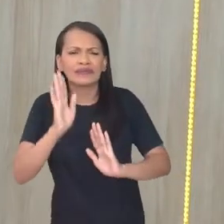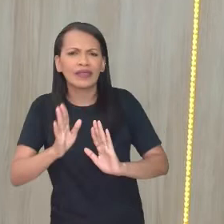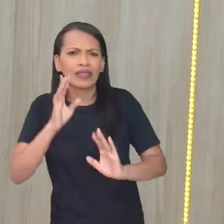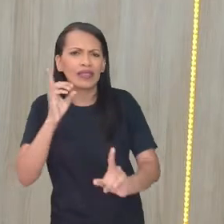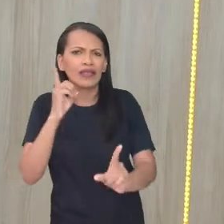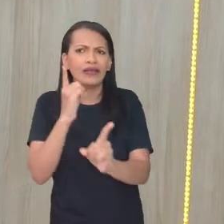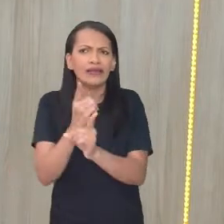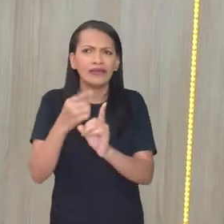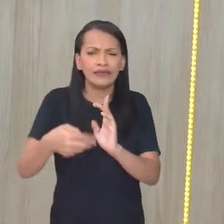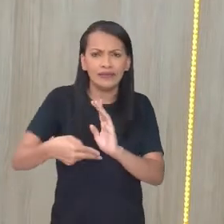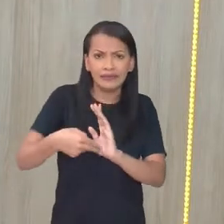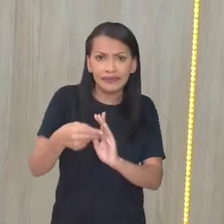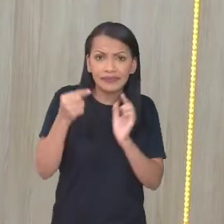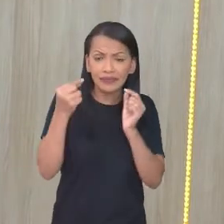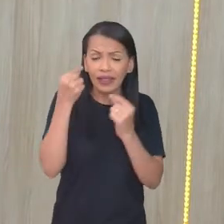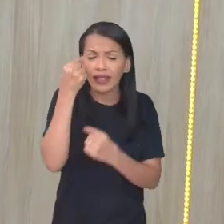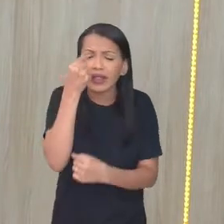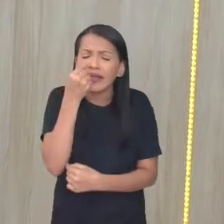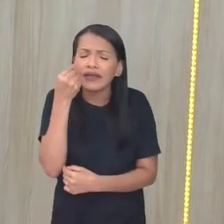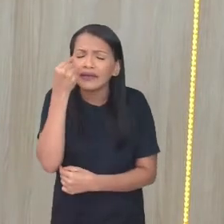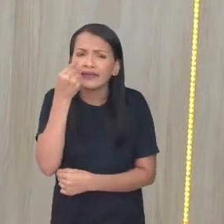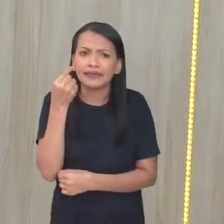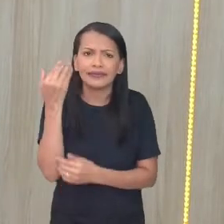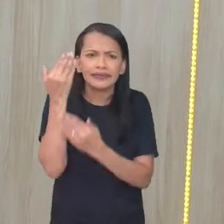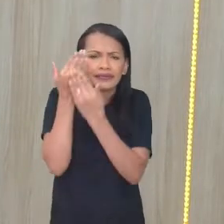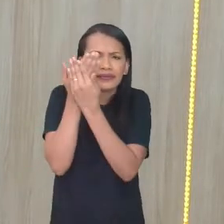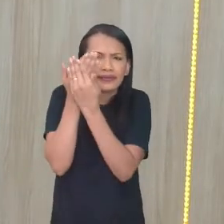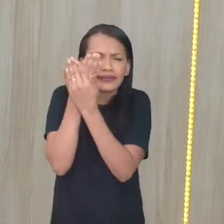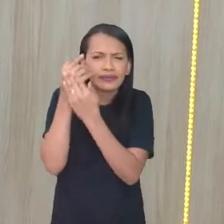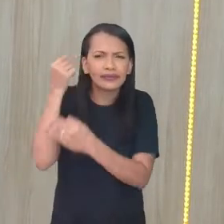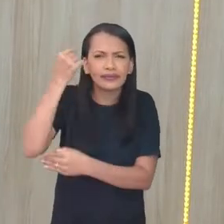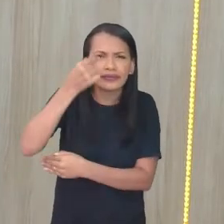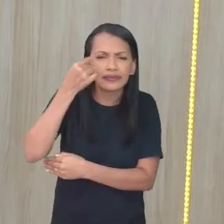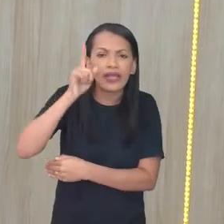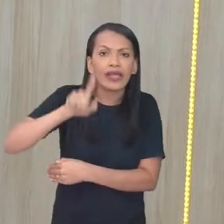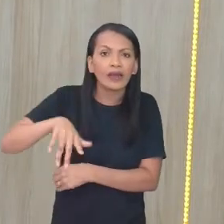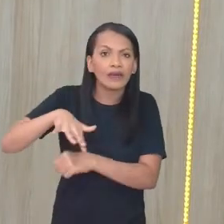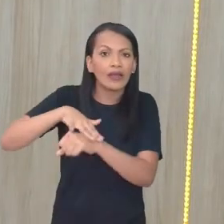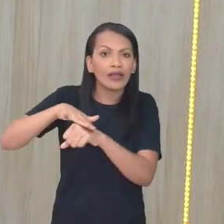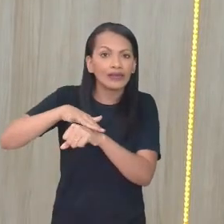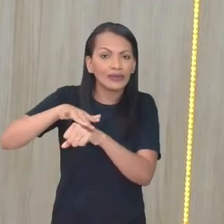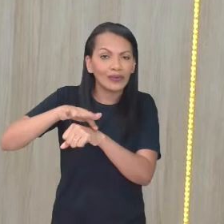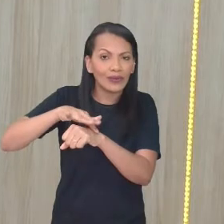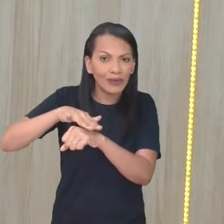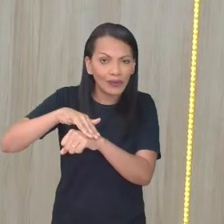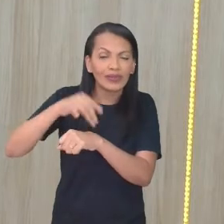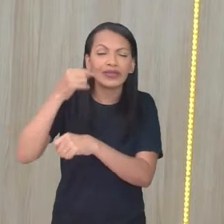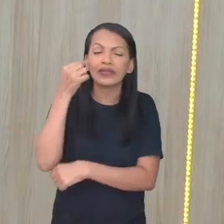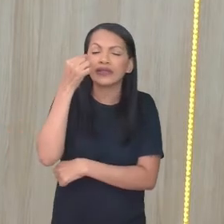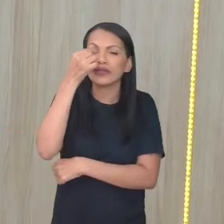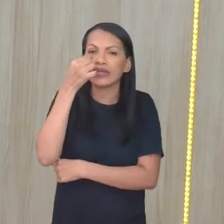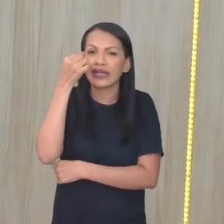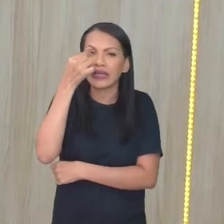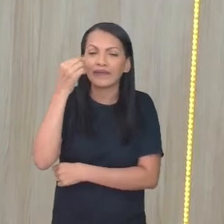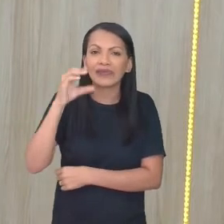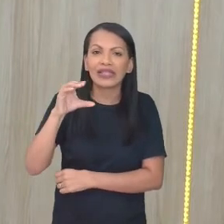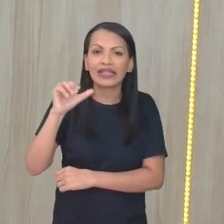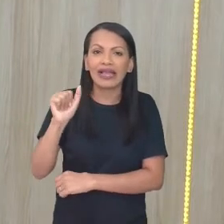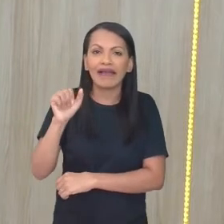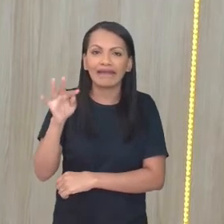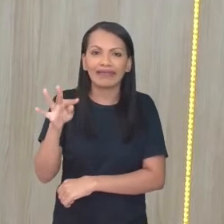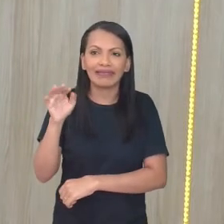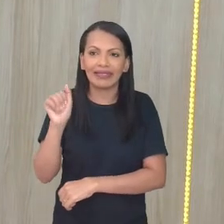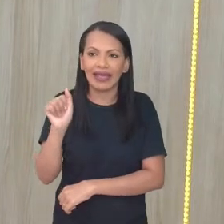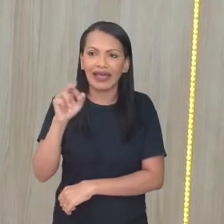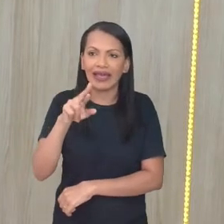realizavam cirurgia de catarata, veja só, professor. A catarata é uma doença, né, que ela atinge, né, os olhos, né, e a